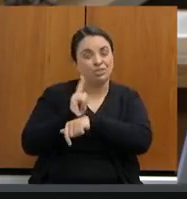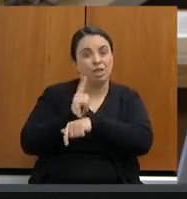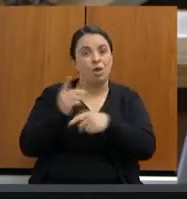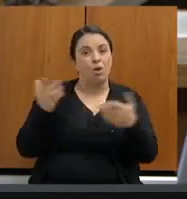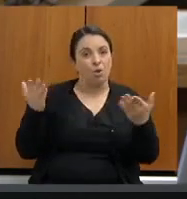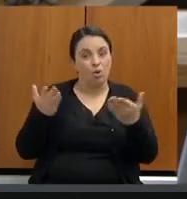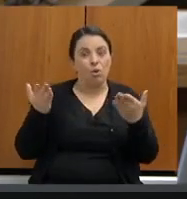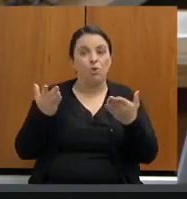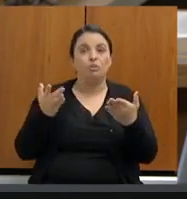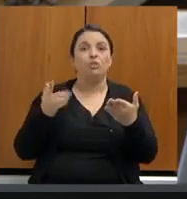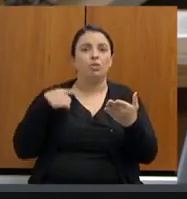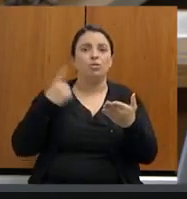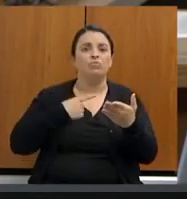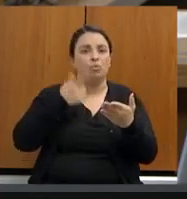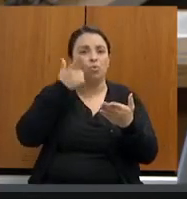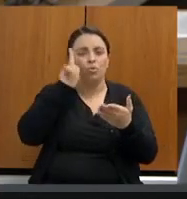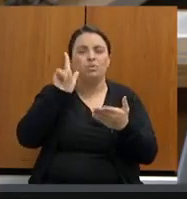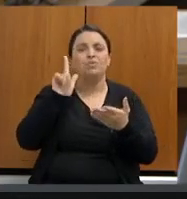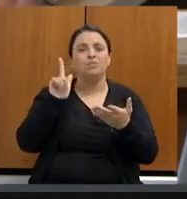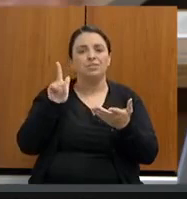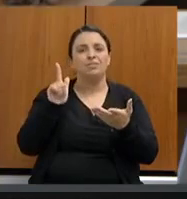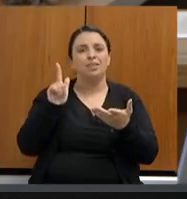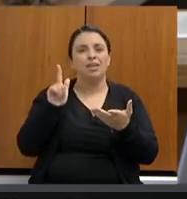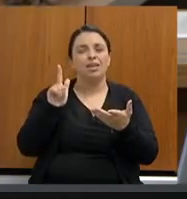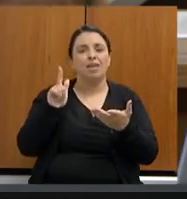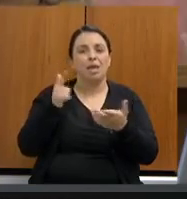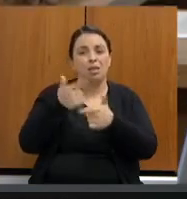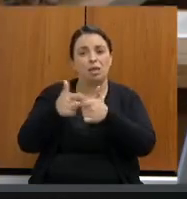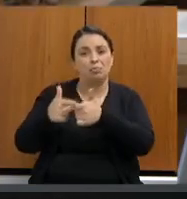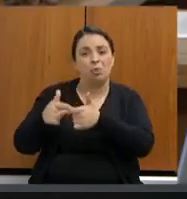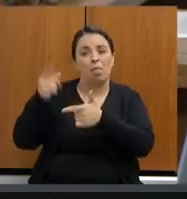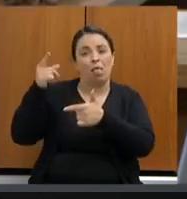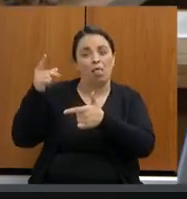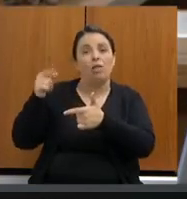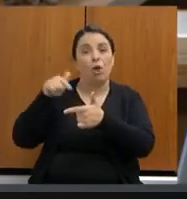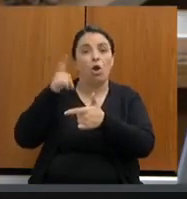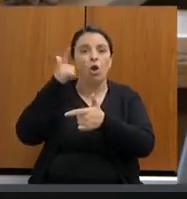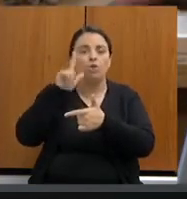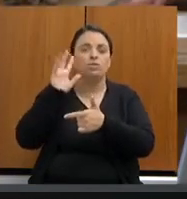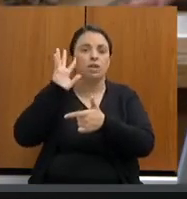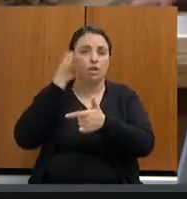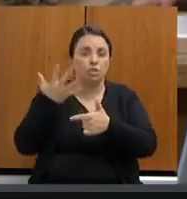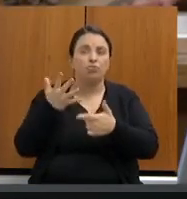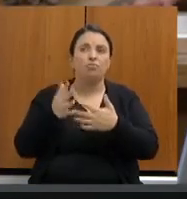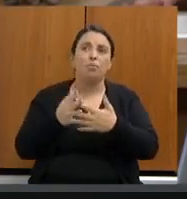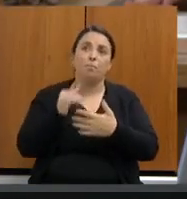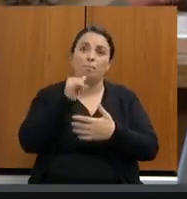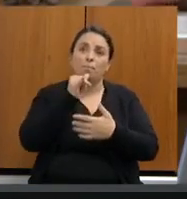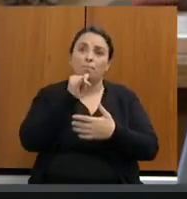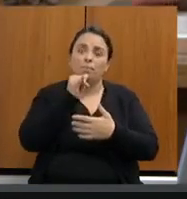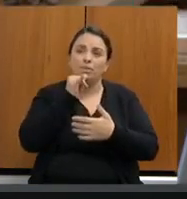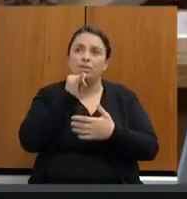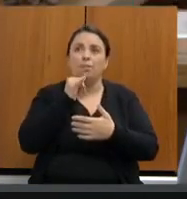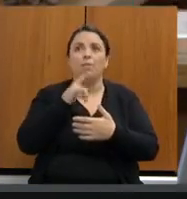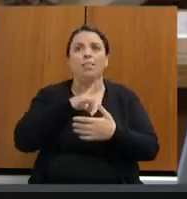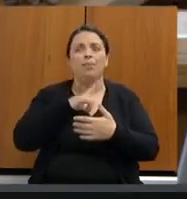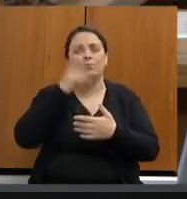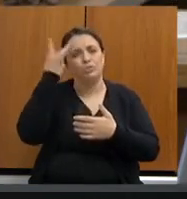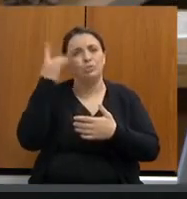vamos estar trazendo solução para os nossos policiais que somente aqueles veteranos na casa já estão em 23 anos Aposentados e tá